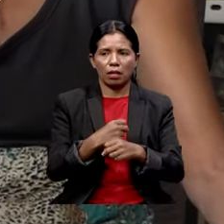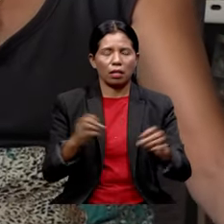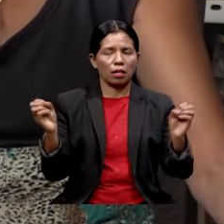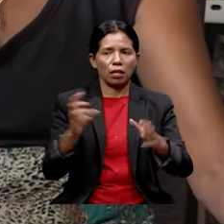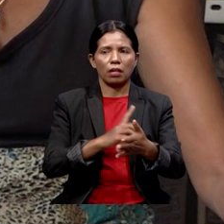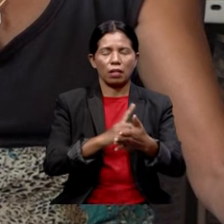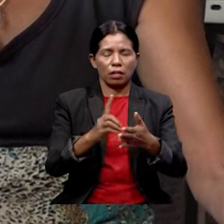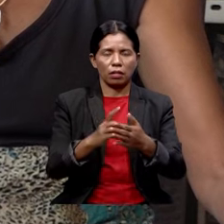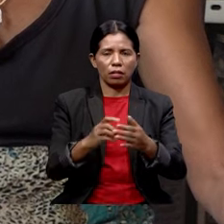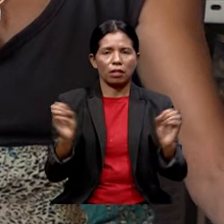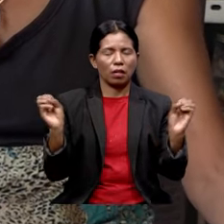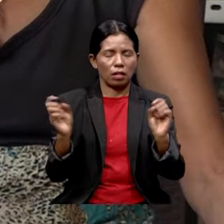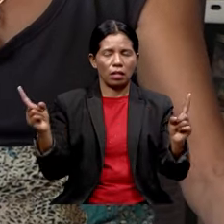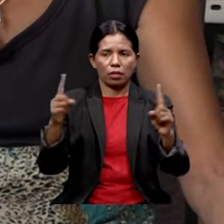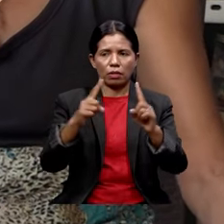man osa